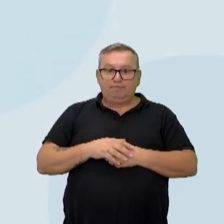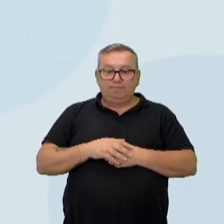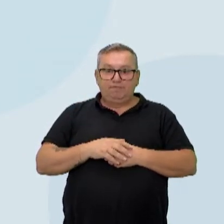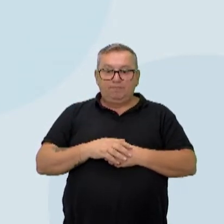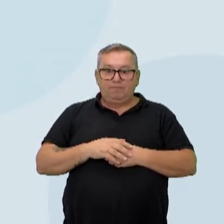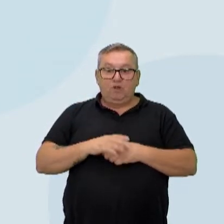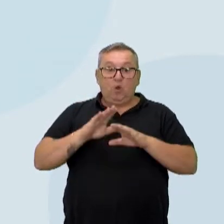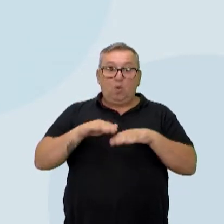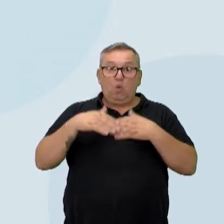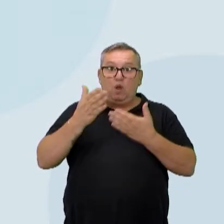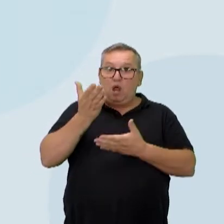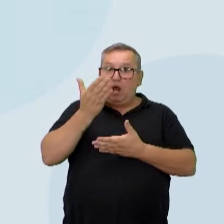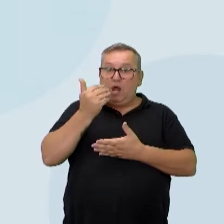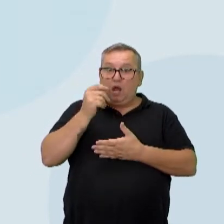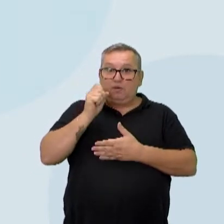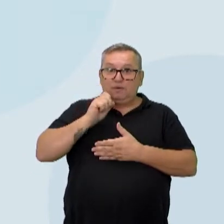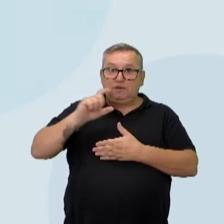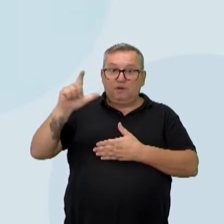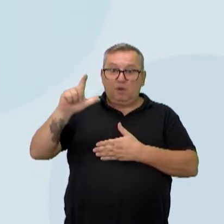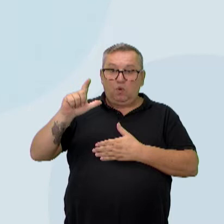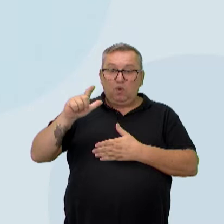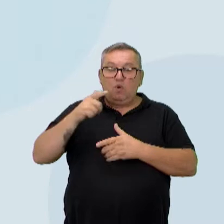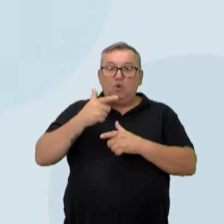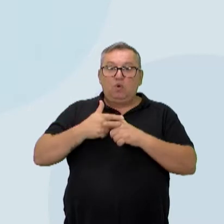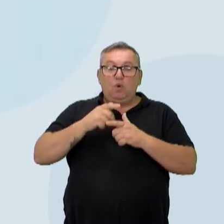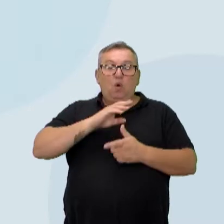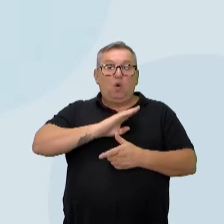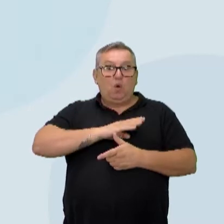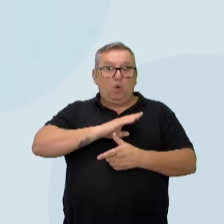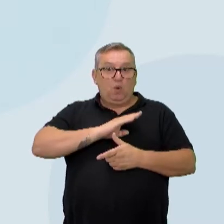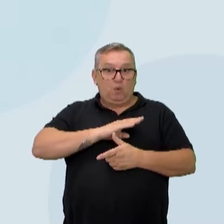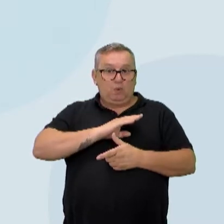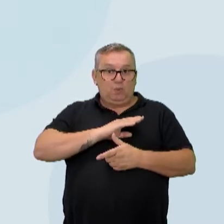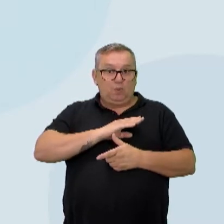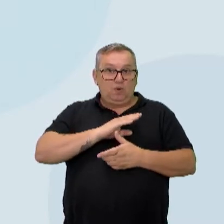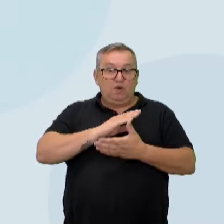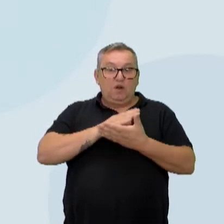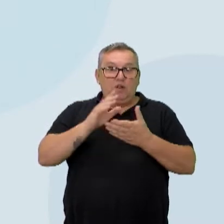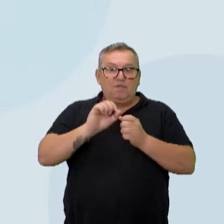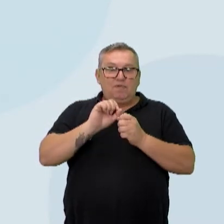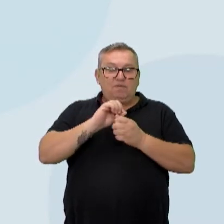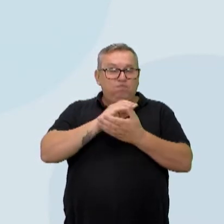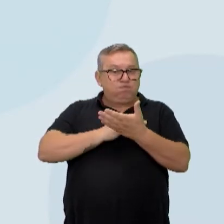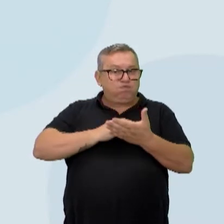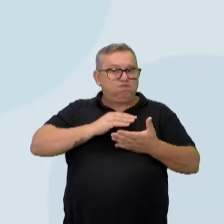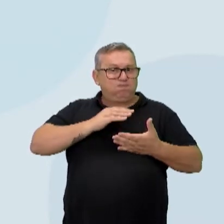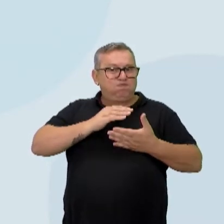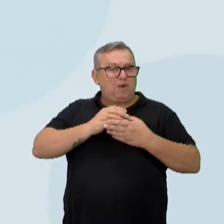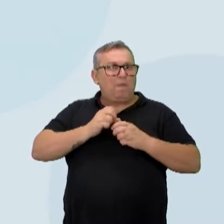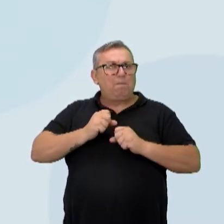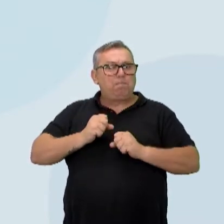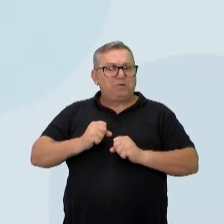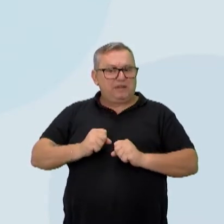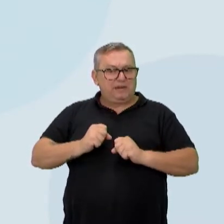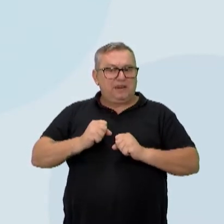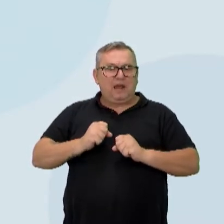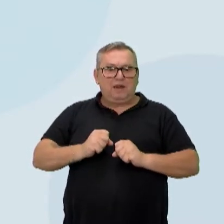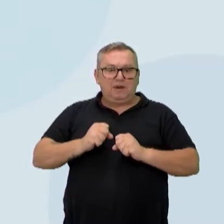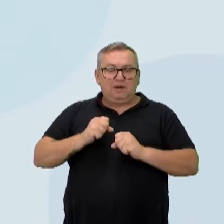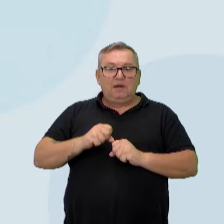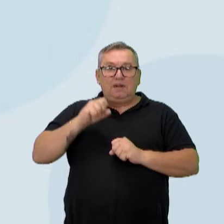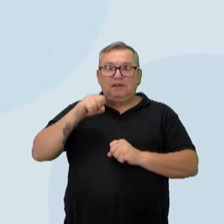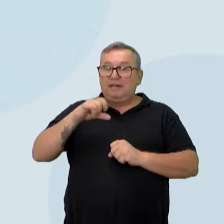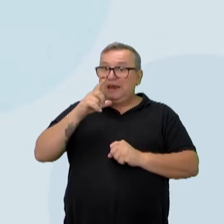em excesso, o sistema cardiovascular poderá ficar sobrecarregado, caso a água não